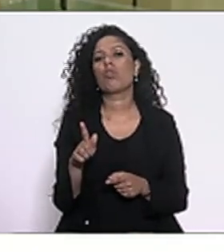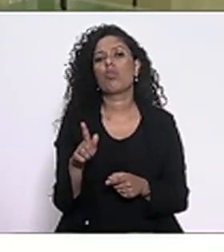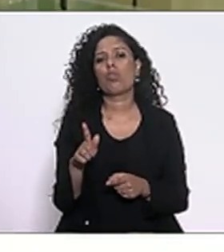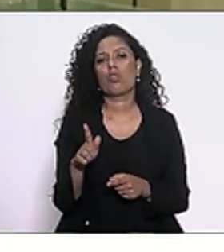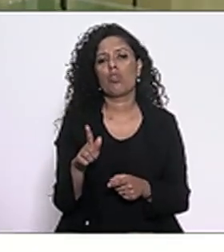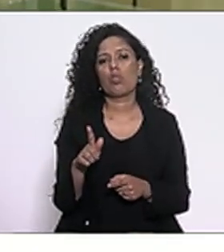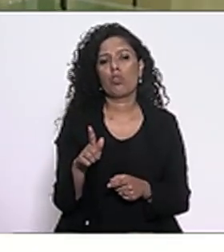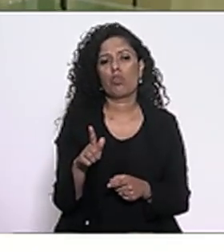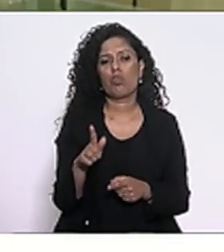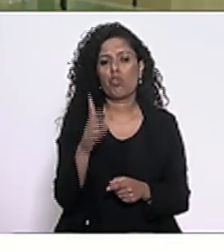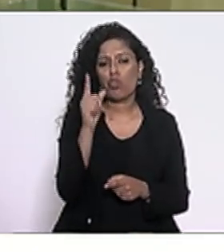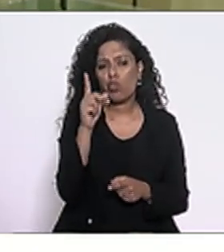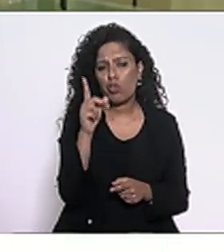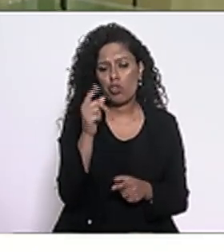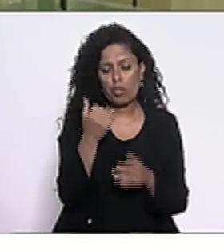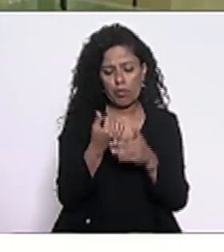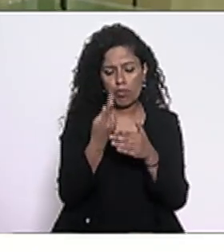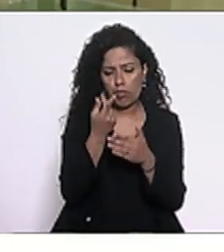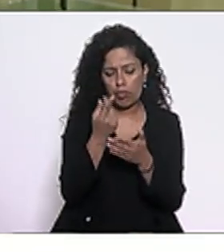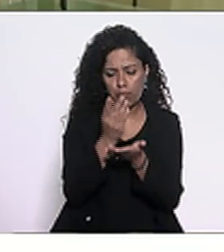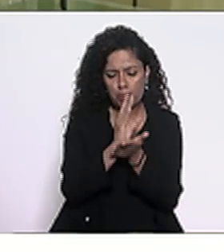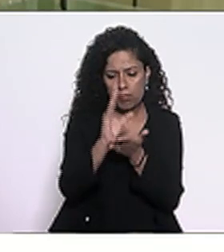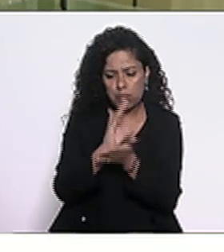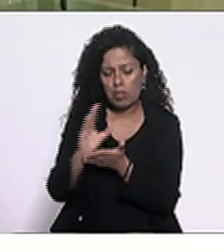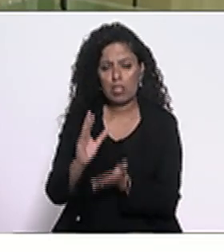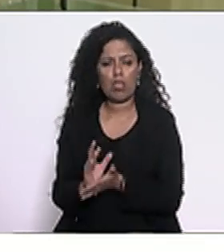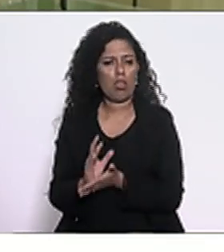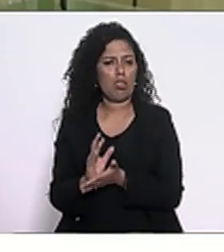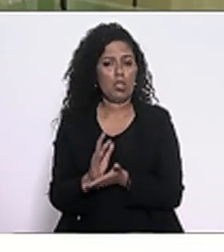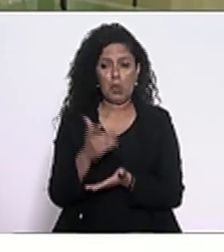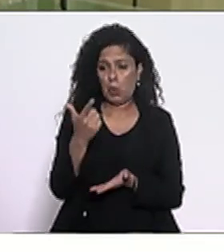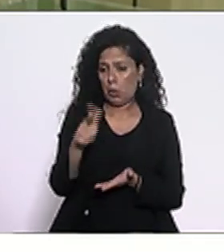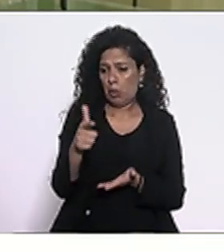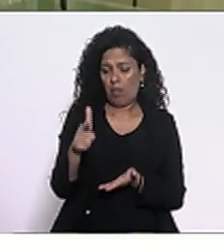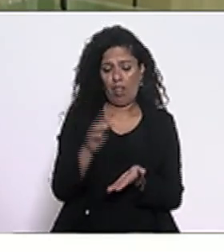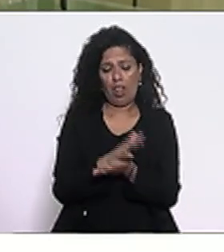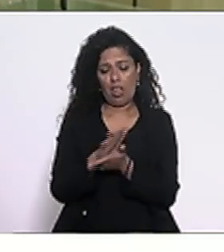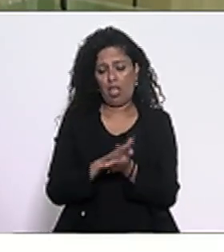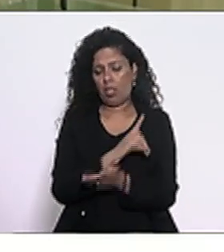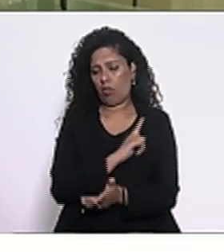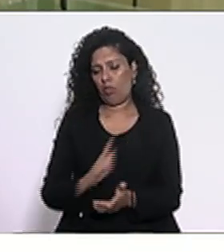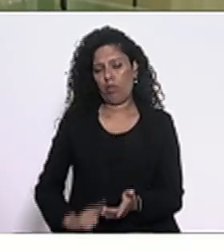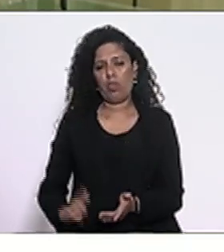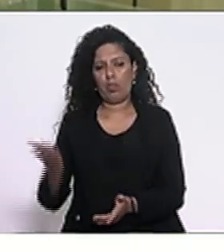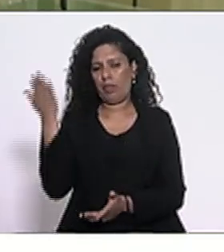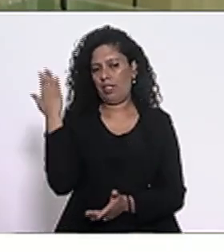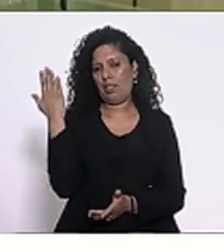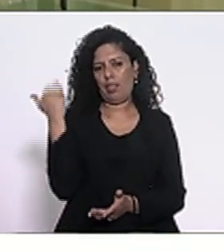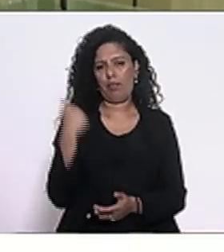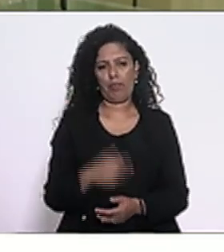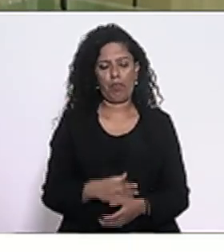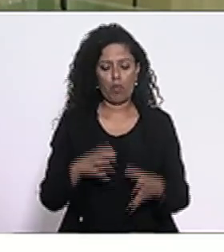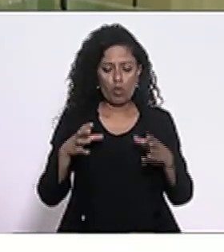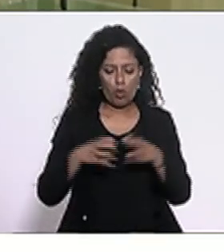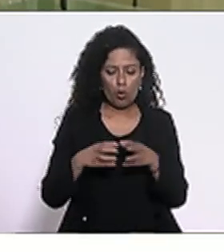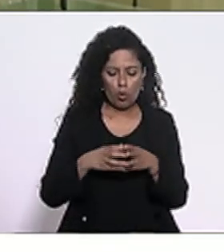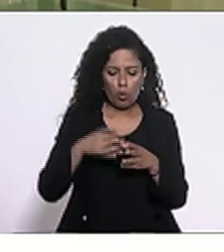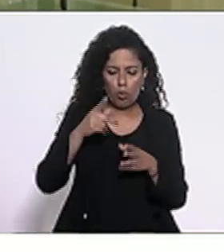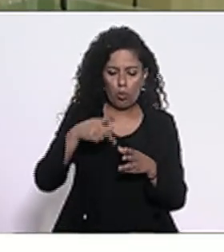melhor os recursos públicos. Isso não teve. Isso está muito claro. O Proderj tem